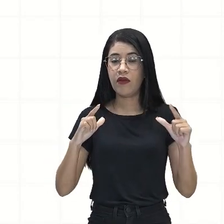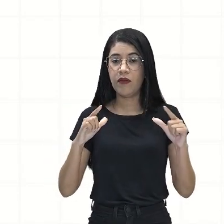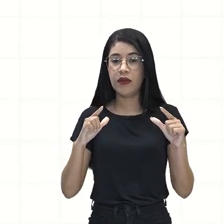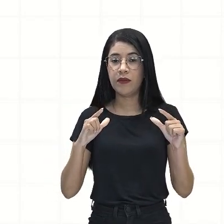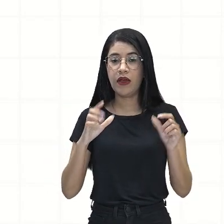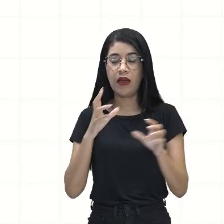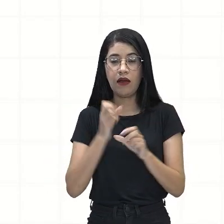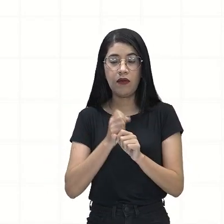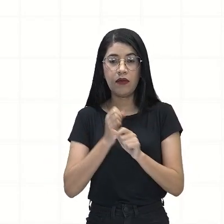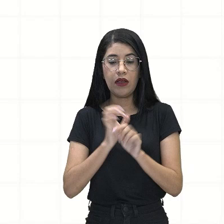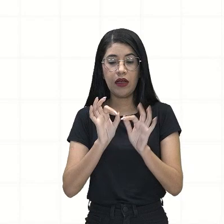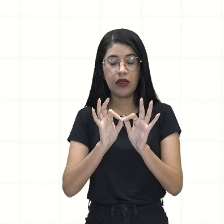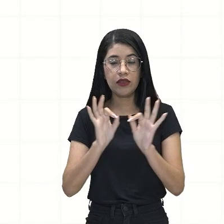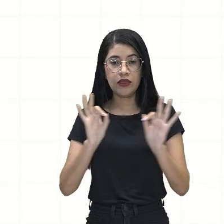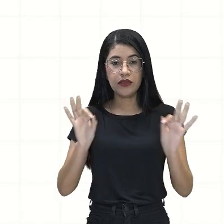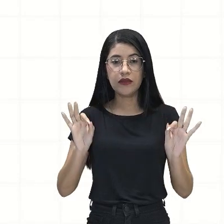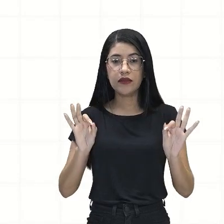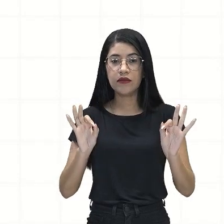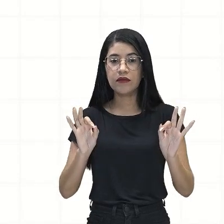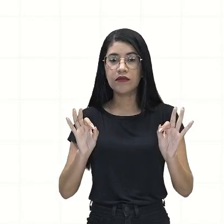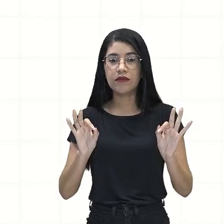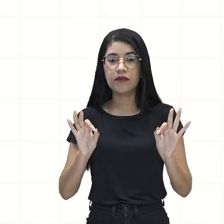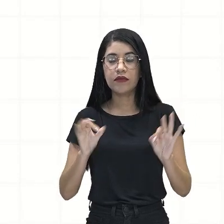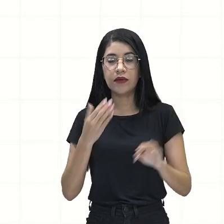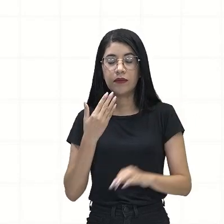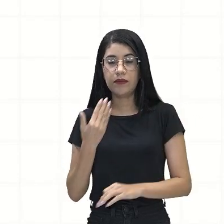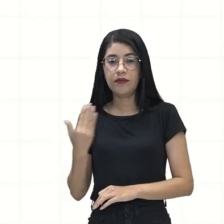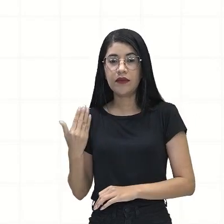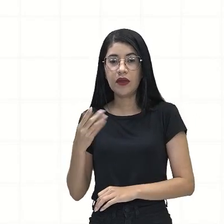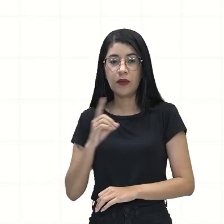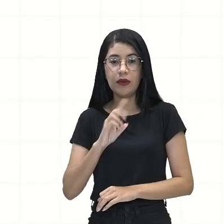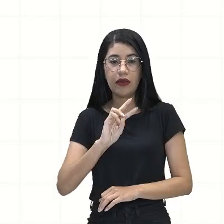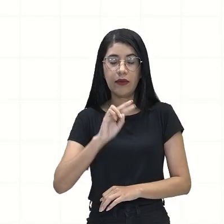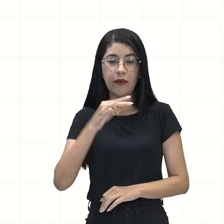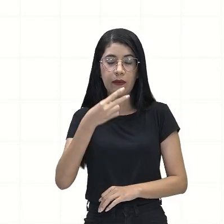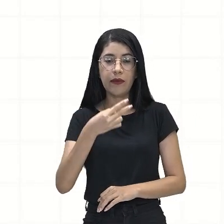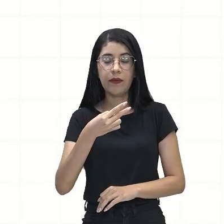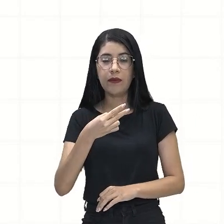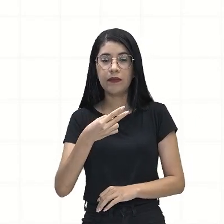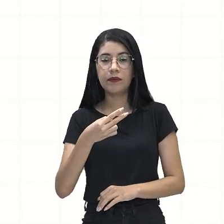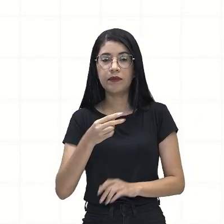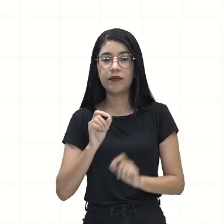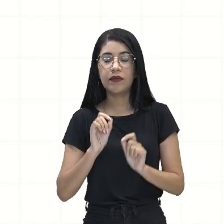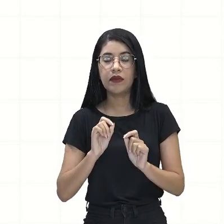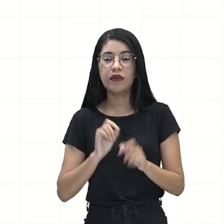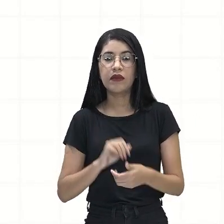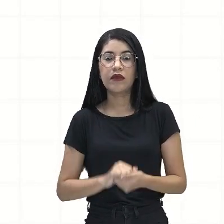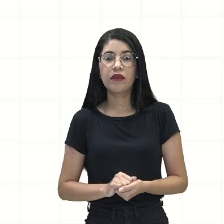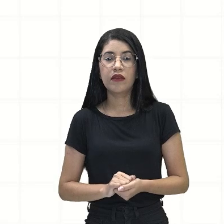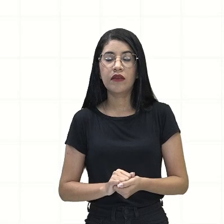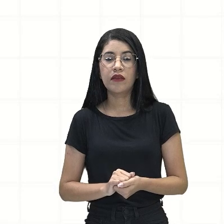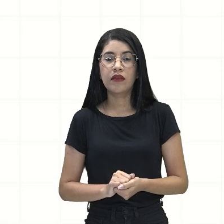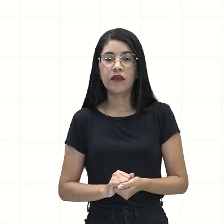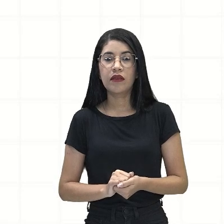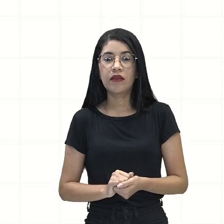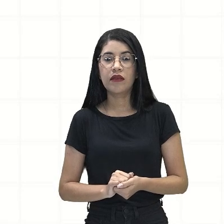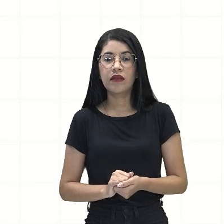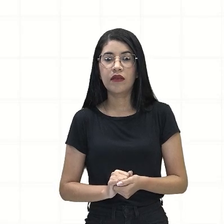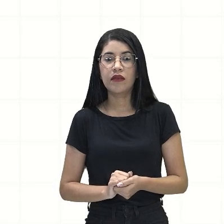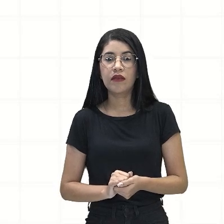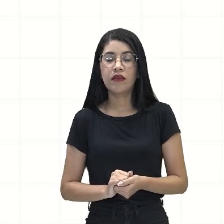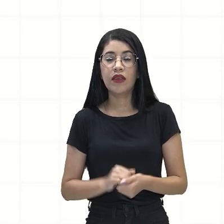distância, essa fórmula aqui da distância, aqui embaixo, né? Essa fórmula é justamente o Teorema